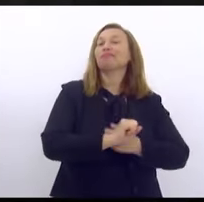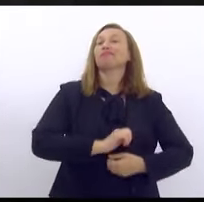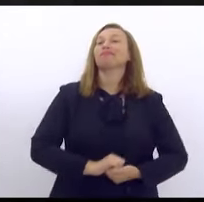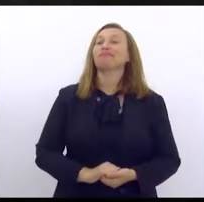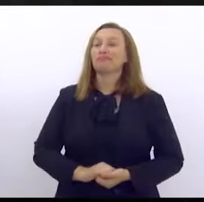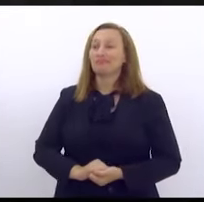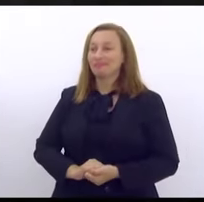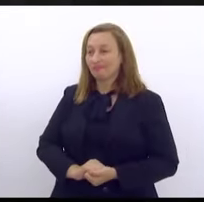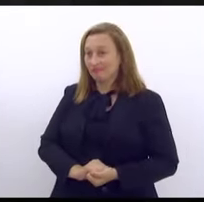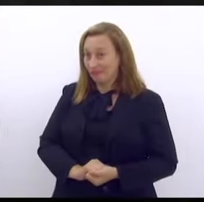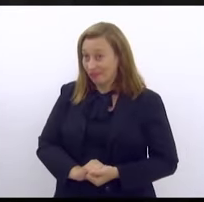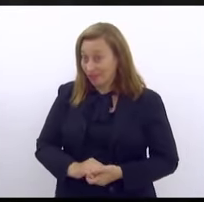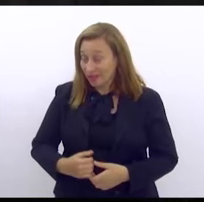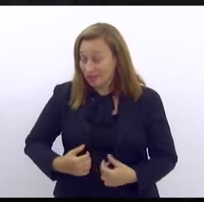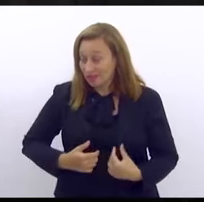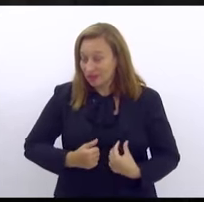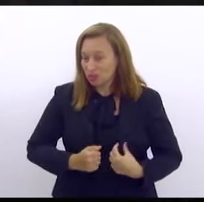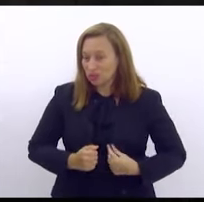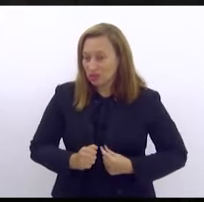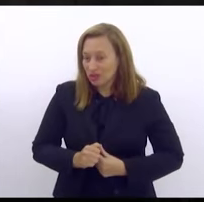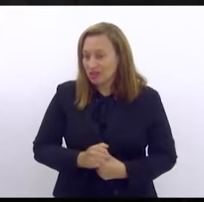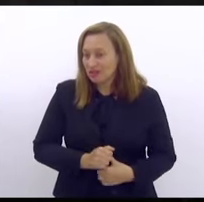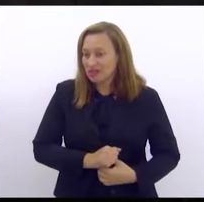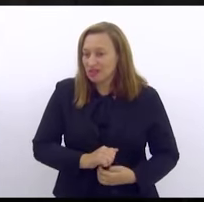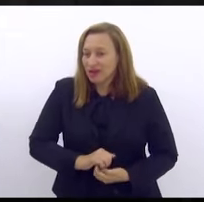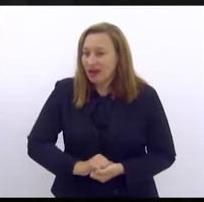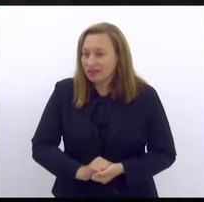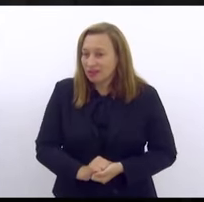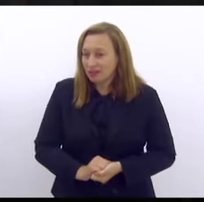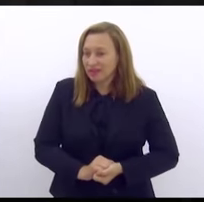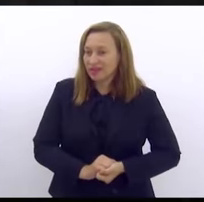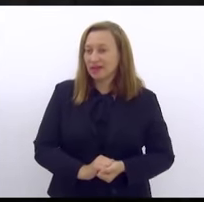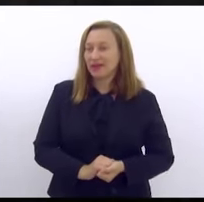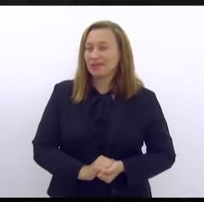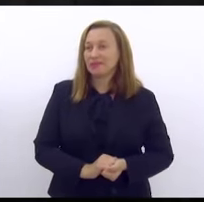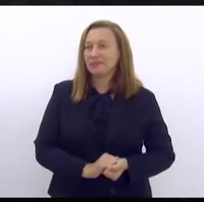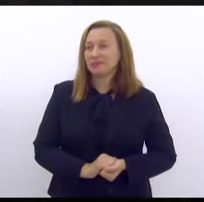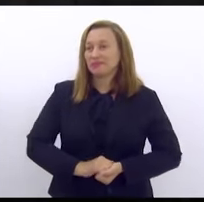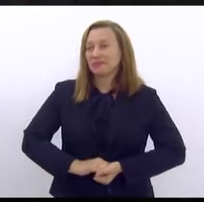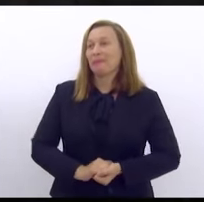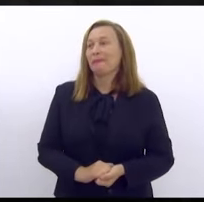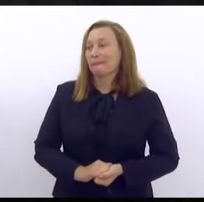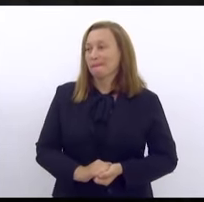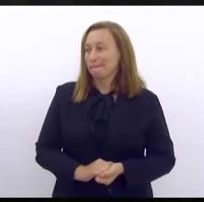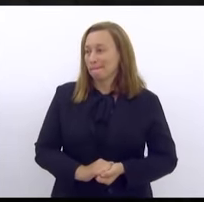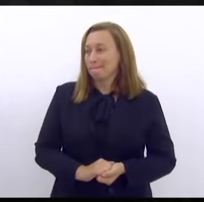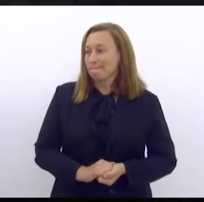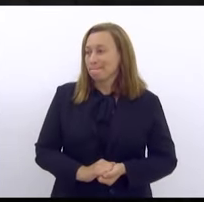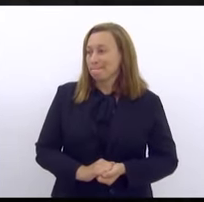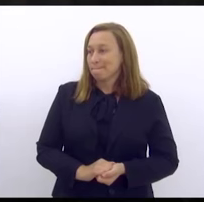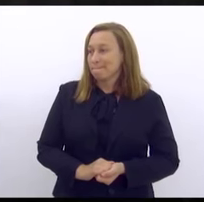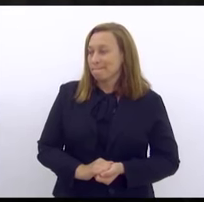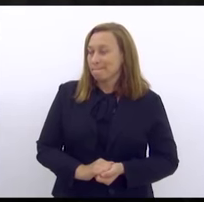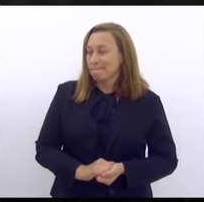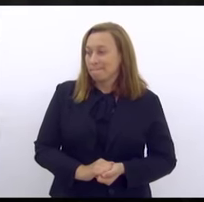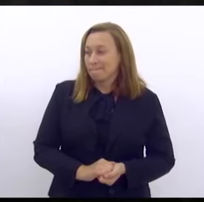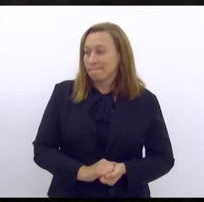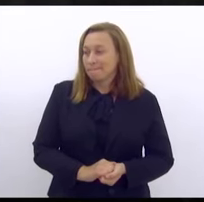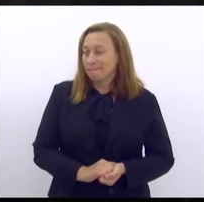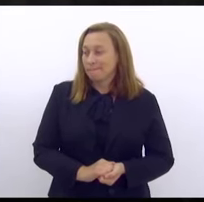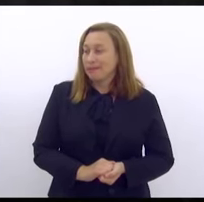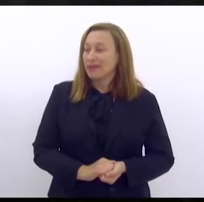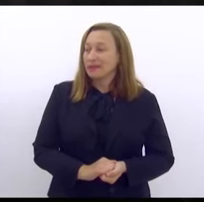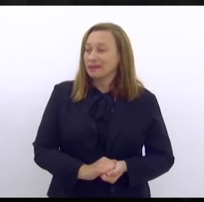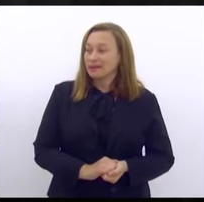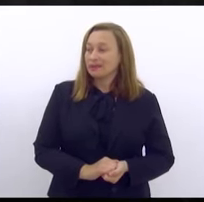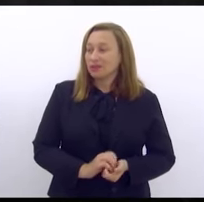Nós vamos começar pela ordem, não da pauta, mas pela ordem de como